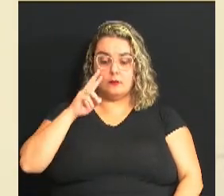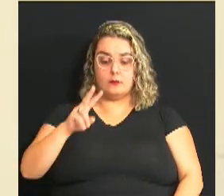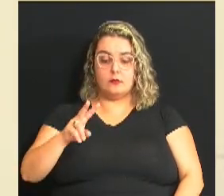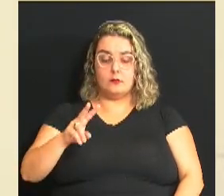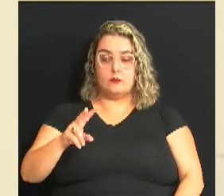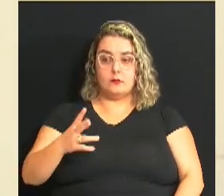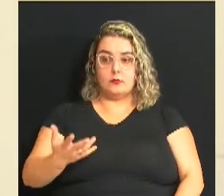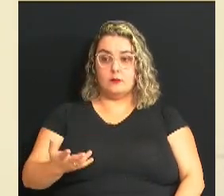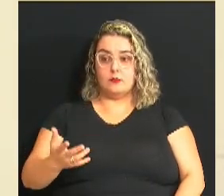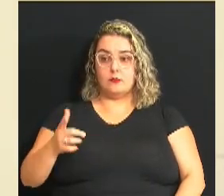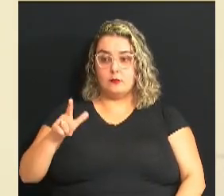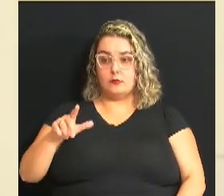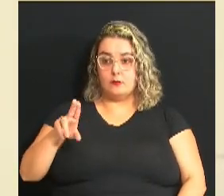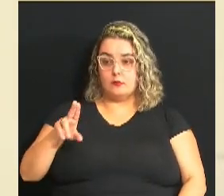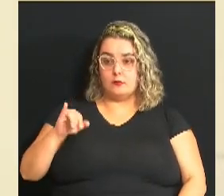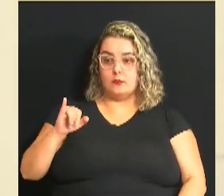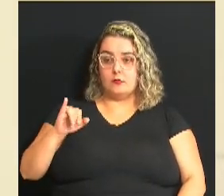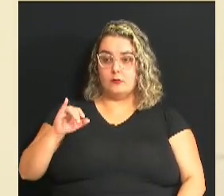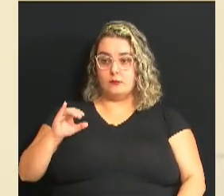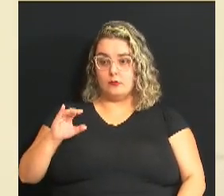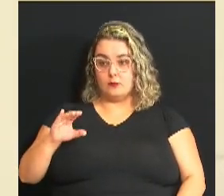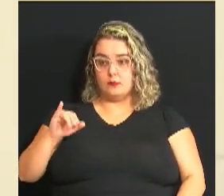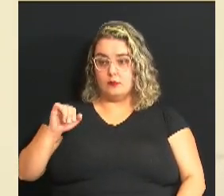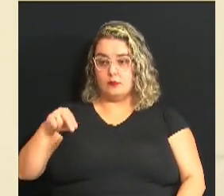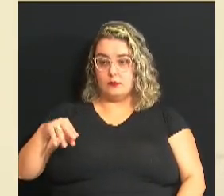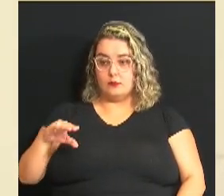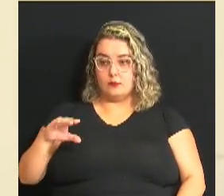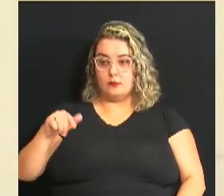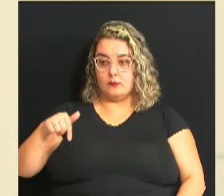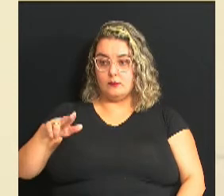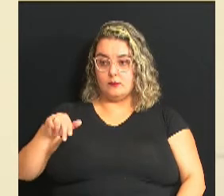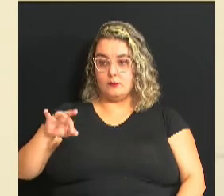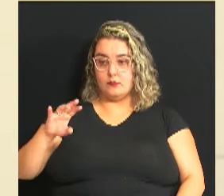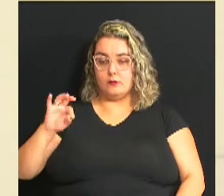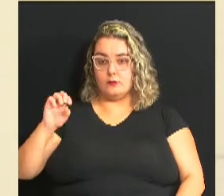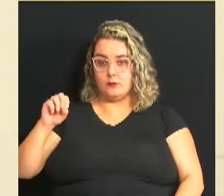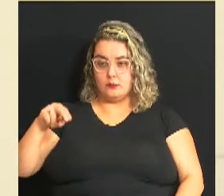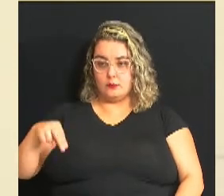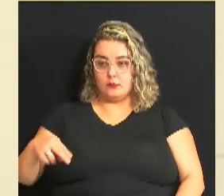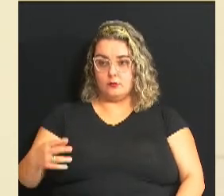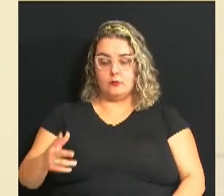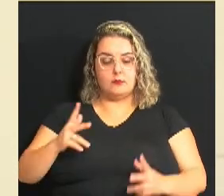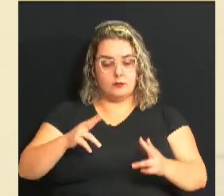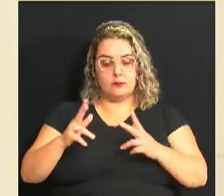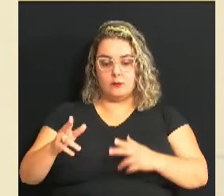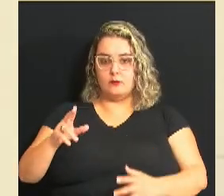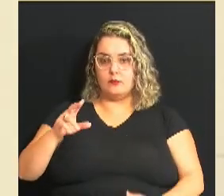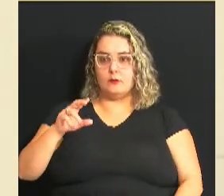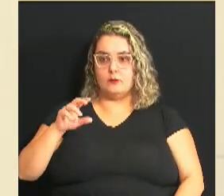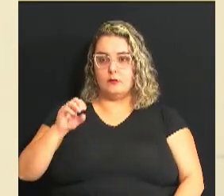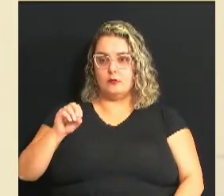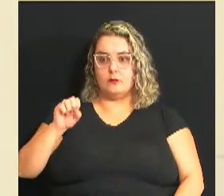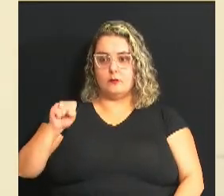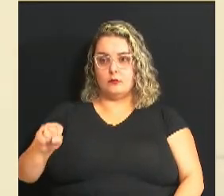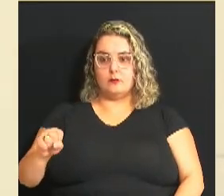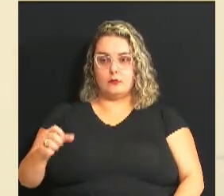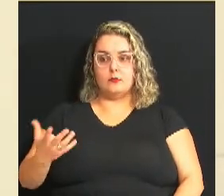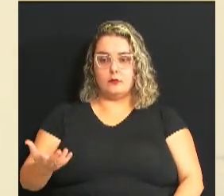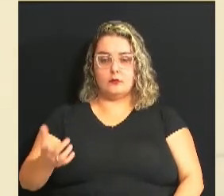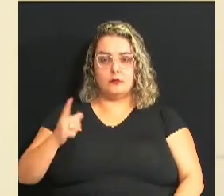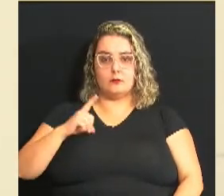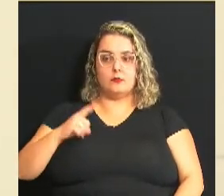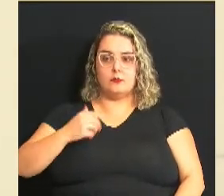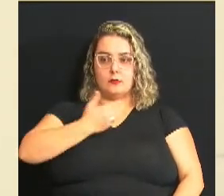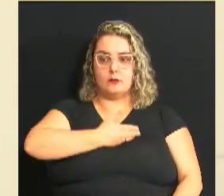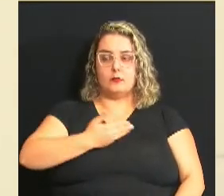Síncroton, ele foi feito como investimento em pesquisa pelo mesmo formato de OS. Então, a gente tem, do governo federal, uma